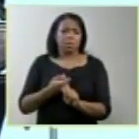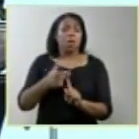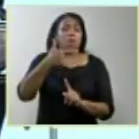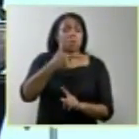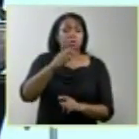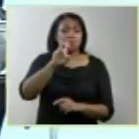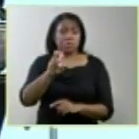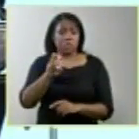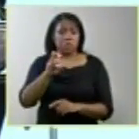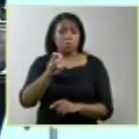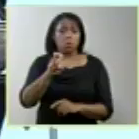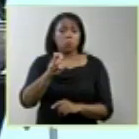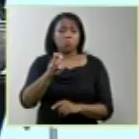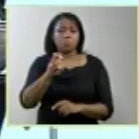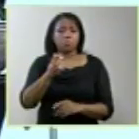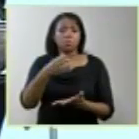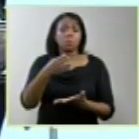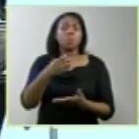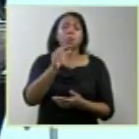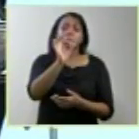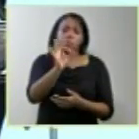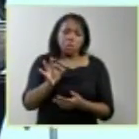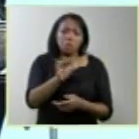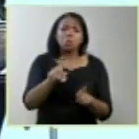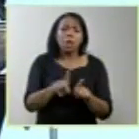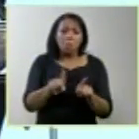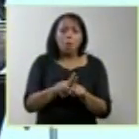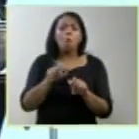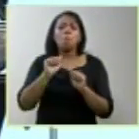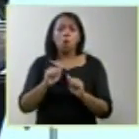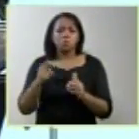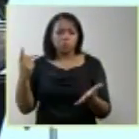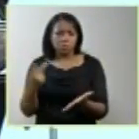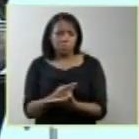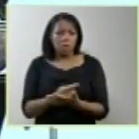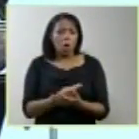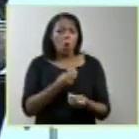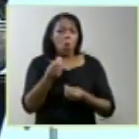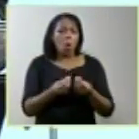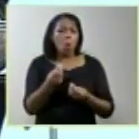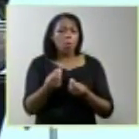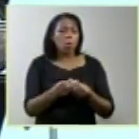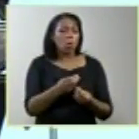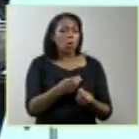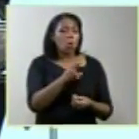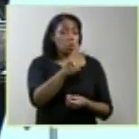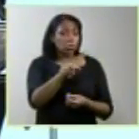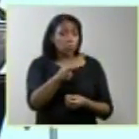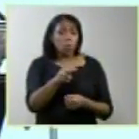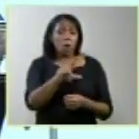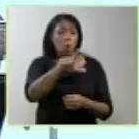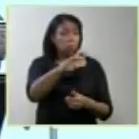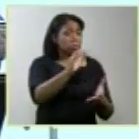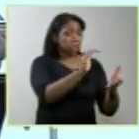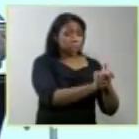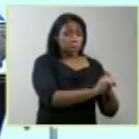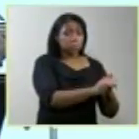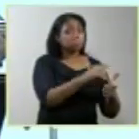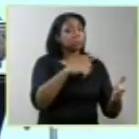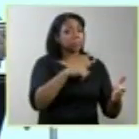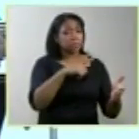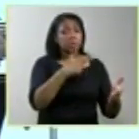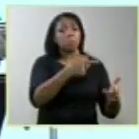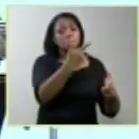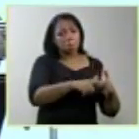a 50 vezes maior comparado com casais que nunca tiveram fetos anencefálicos. Então, não é nem impossível